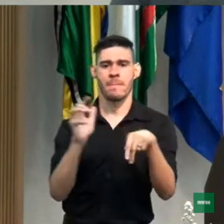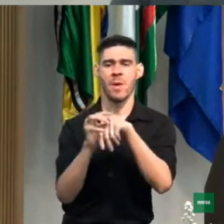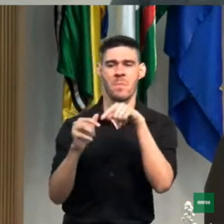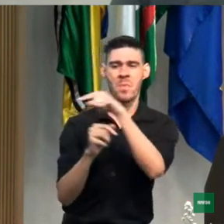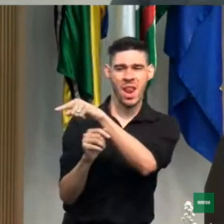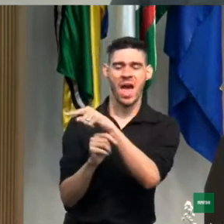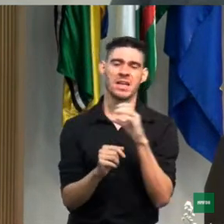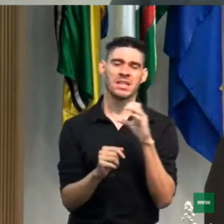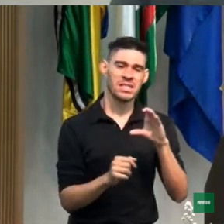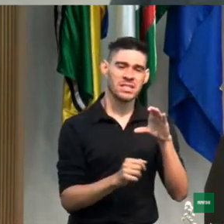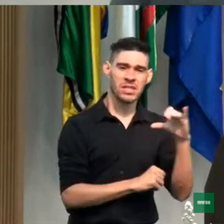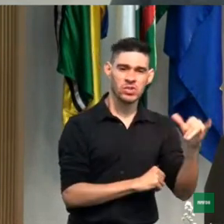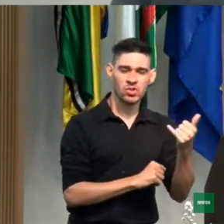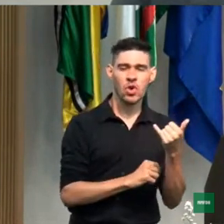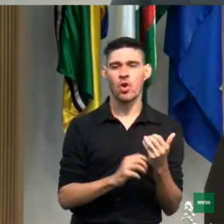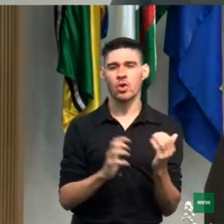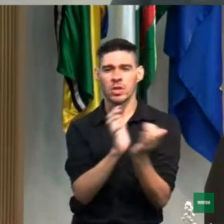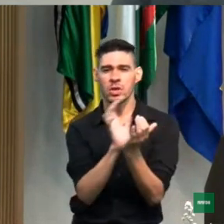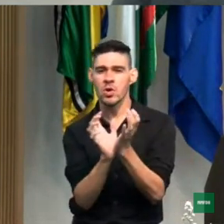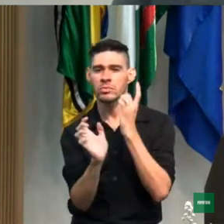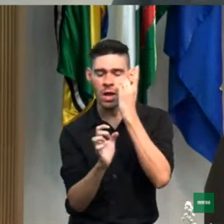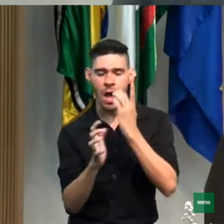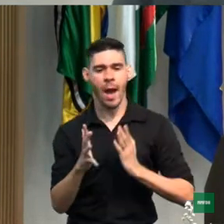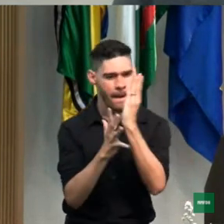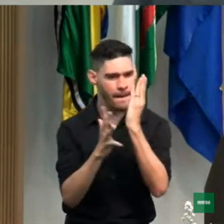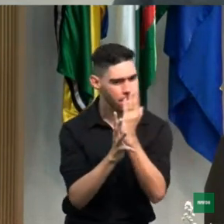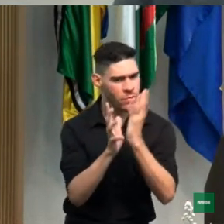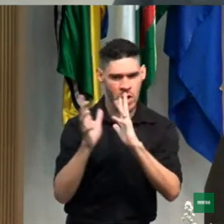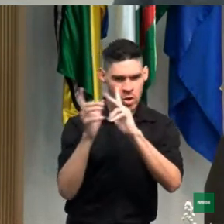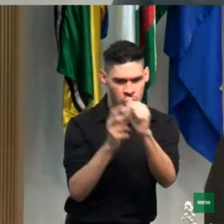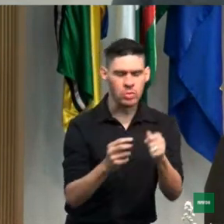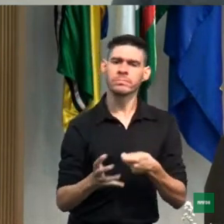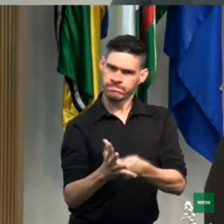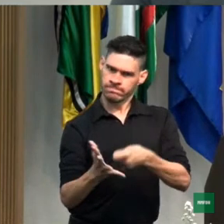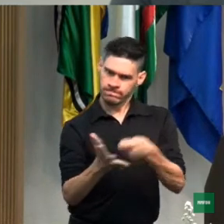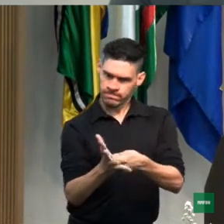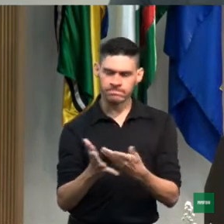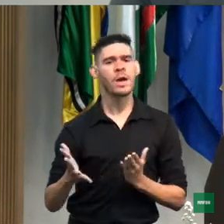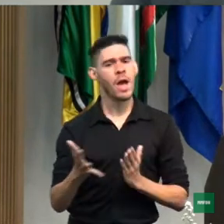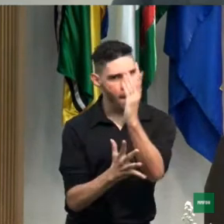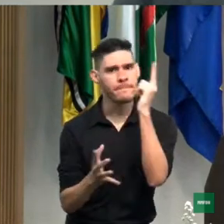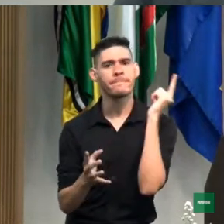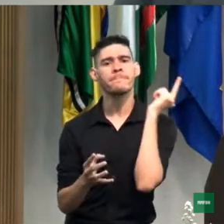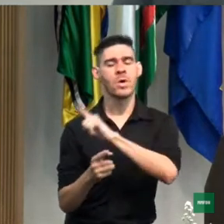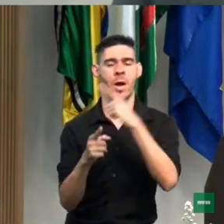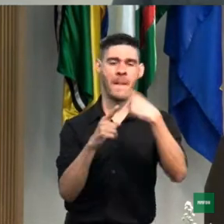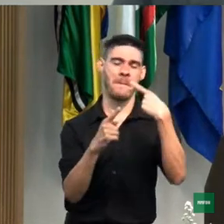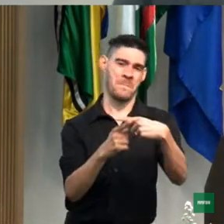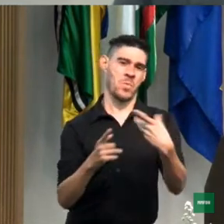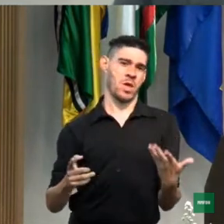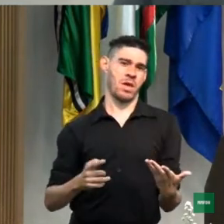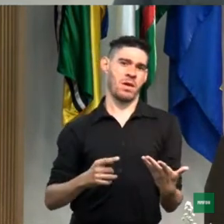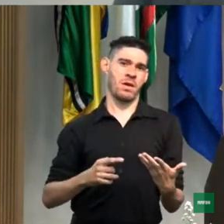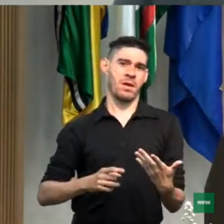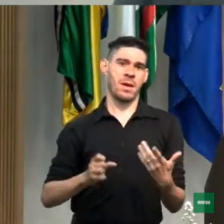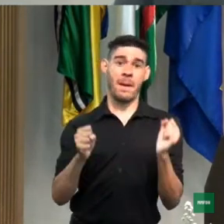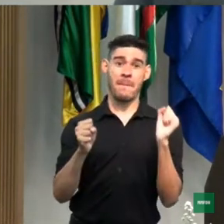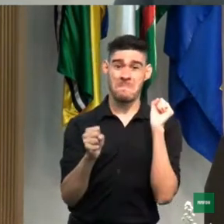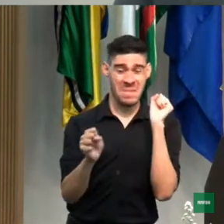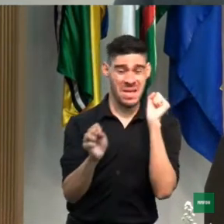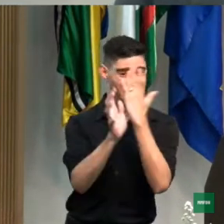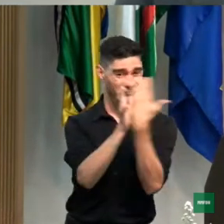tudo. E ela aprova, e ela é brava. Porque chega de ideologias, chega de